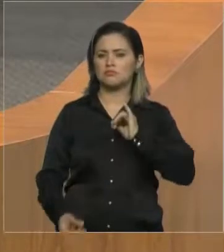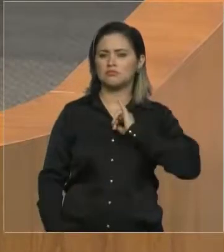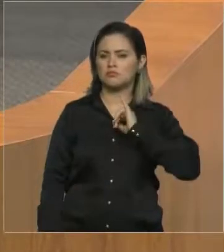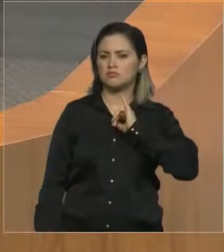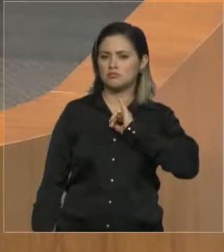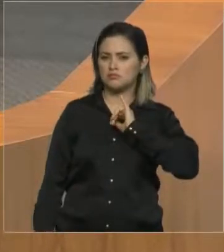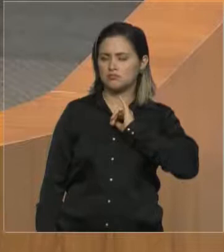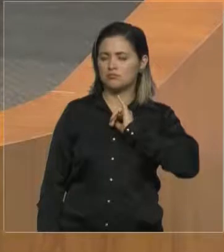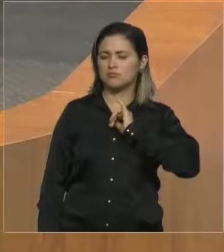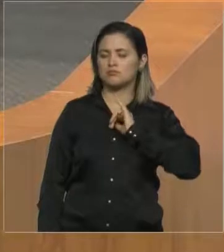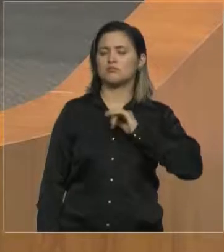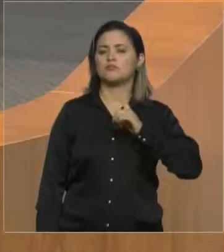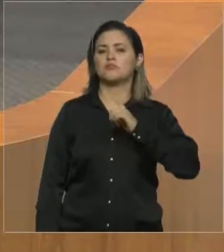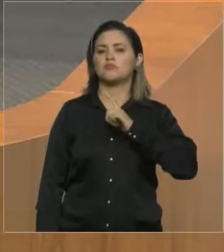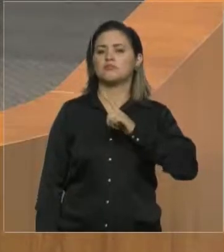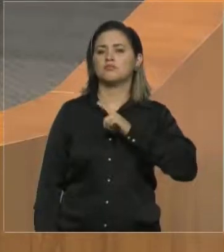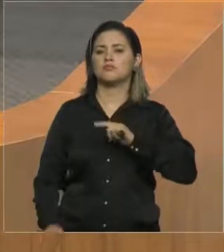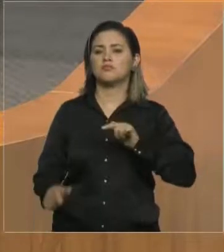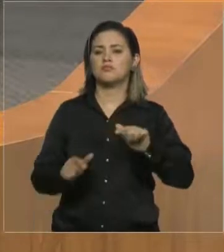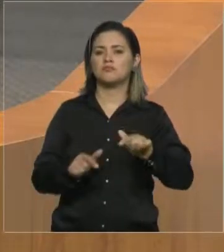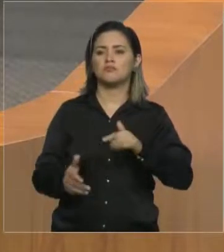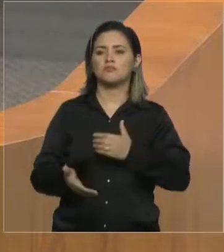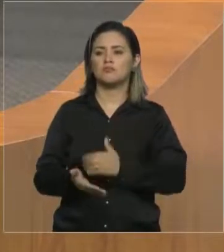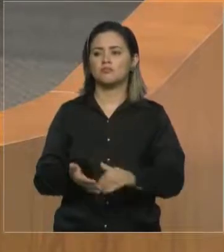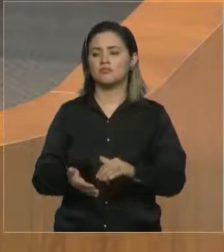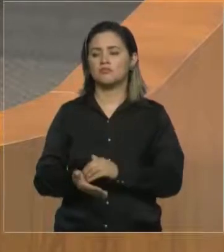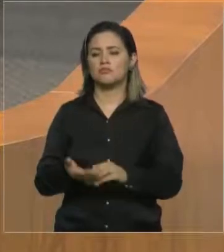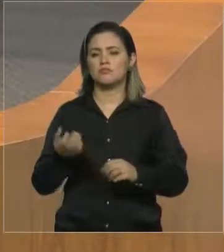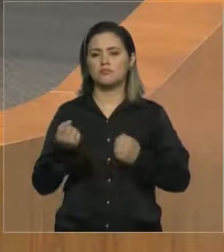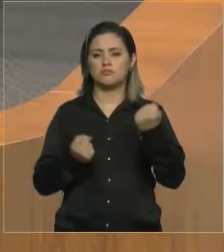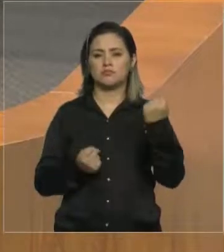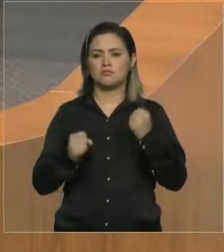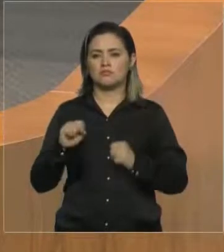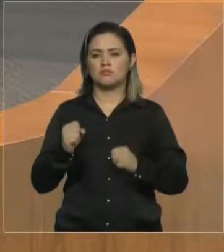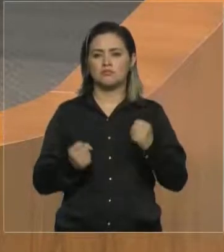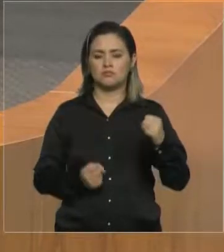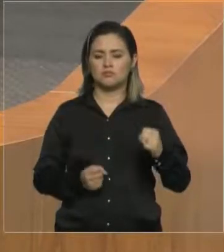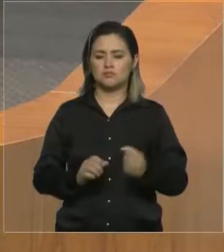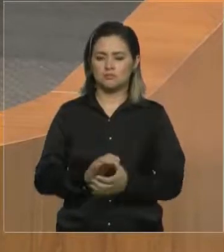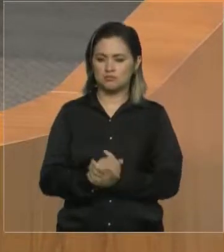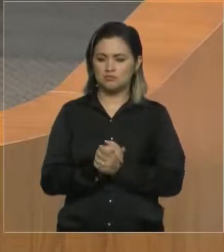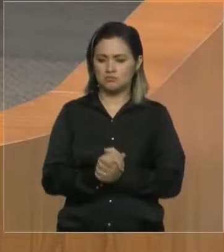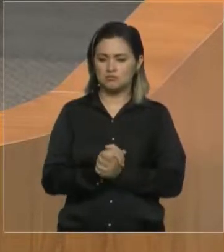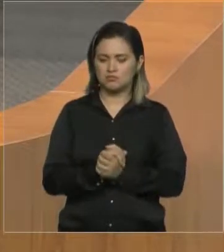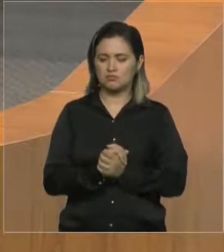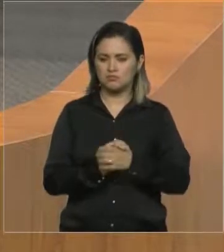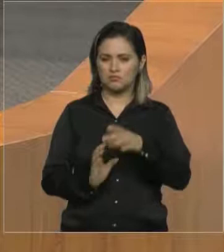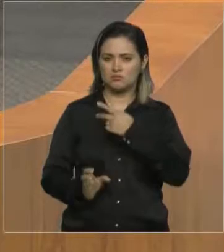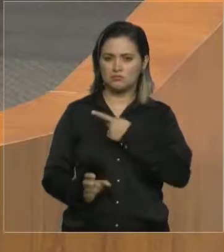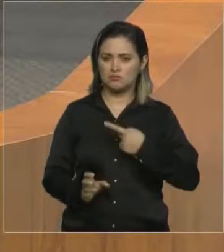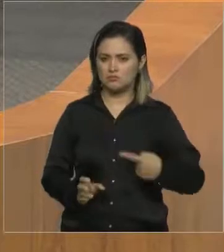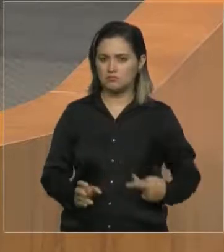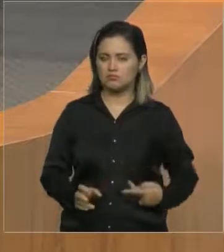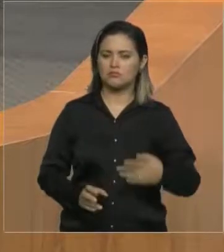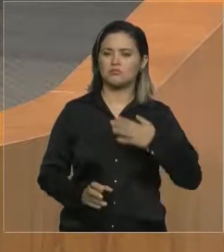uma ação da Secretaria de Indústria e Comércio, e aqui parabenizo o presidente do meu partido e secretário daquela